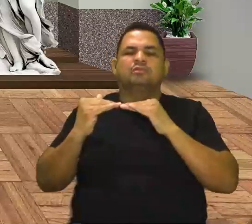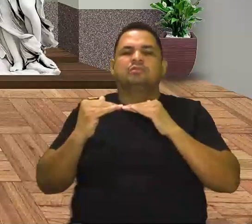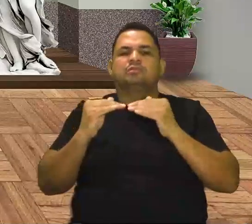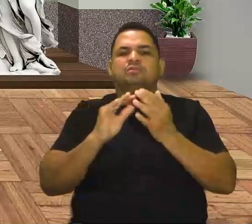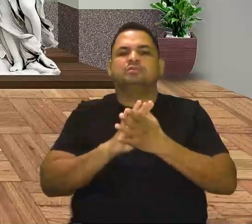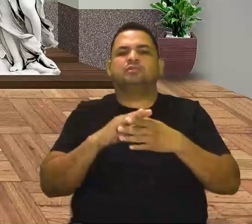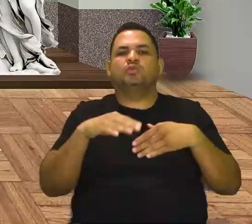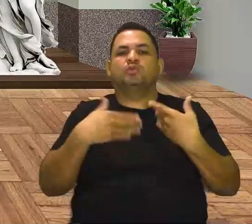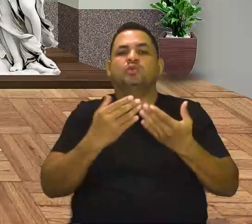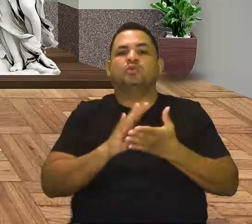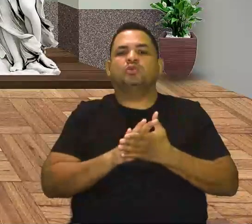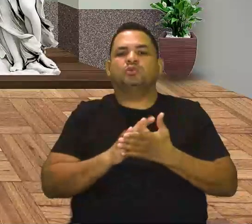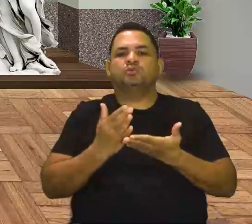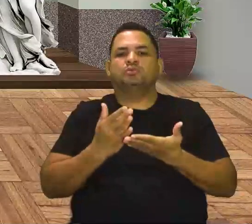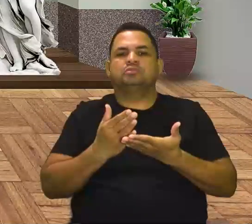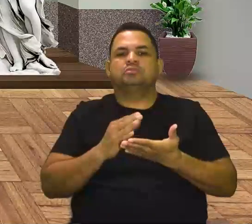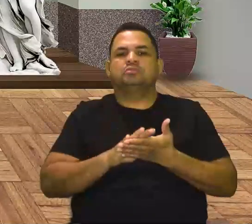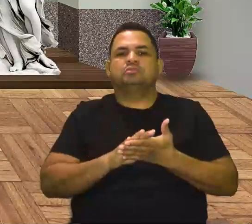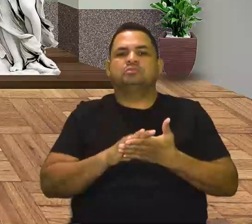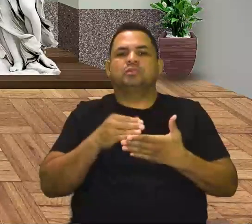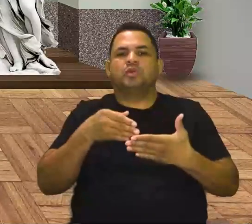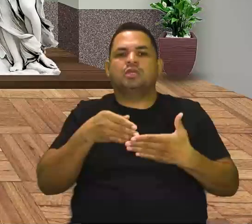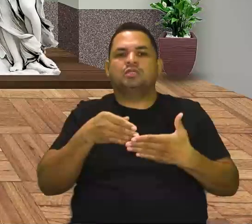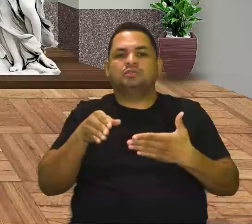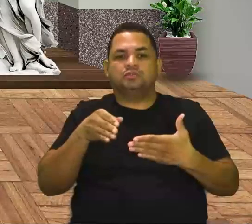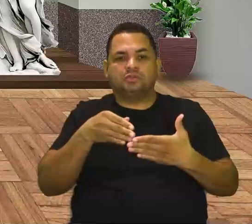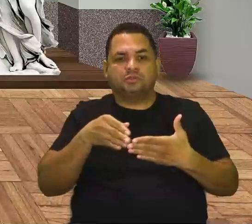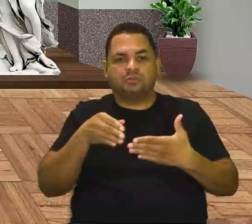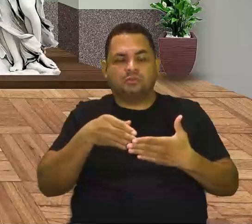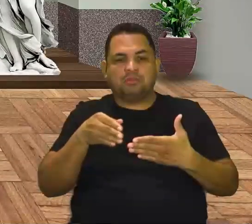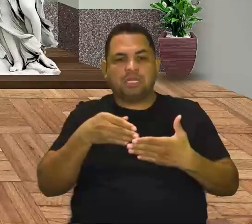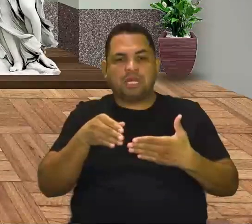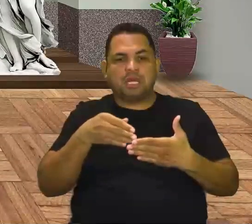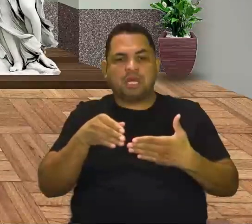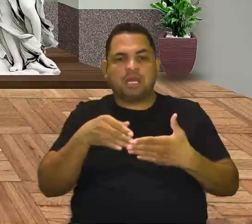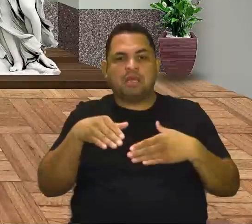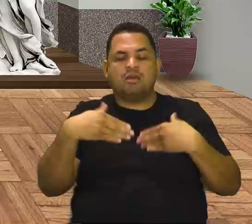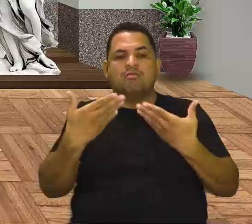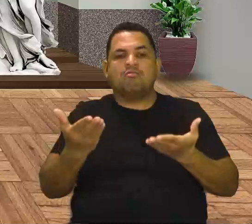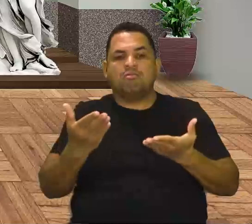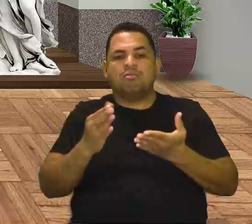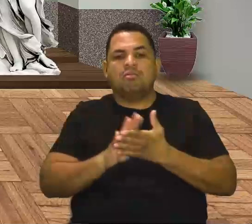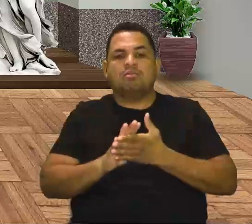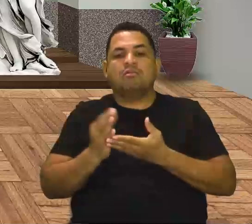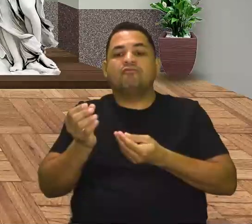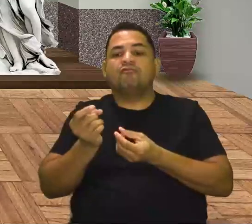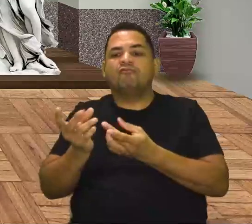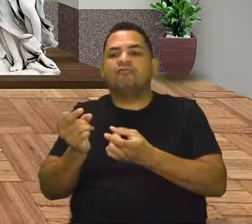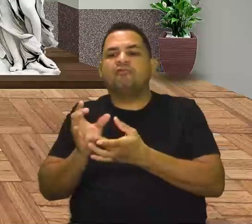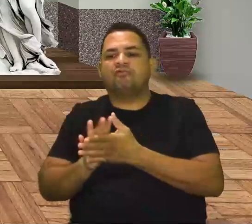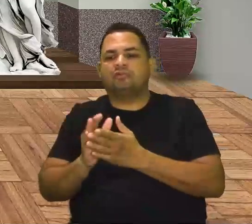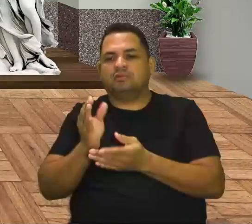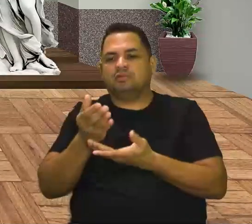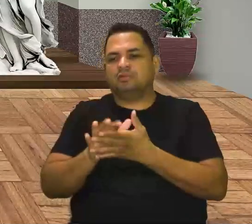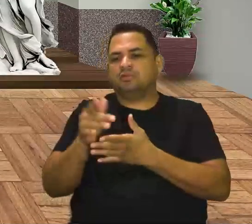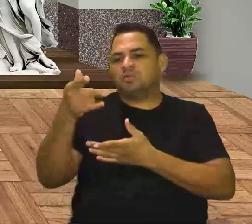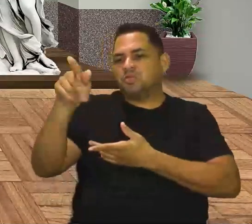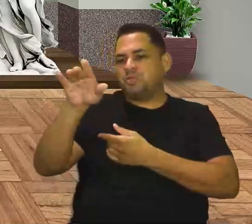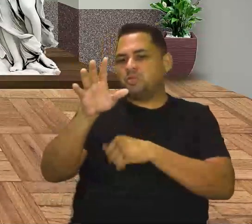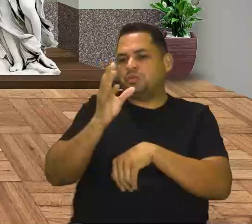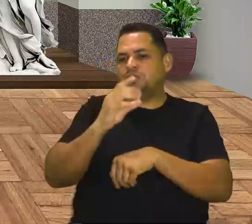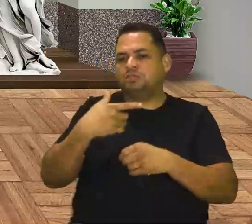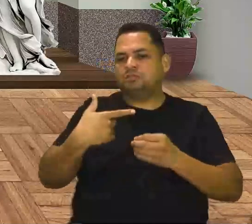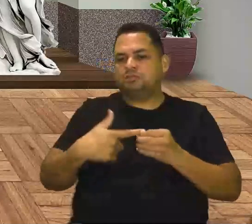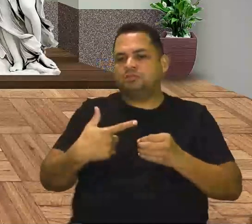O excedente, o que sobrar disso daqui, do que eu vou produzir, eu vou negociar nas cidades vizinhas. E assim eles fizeram. E